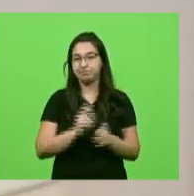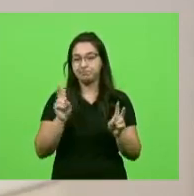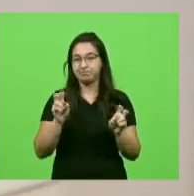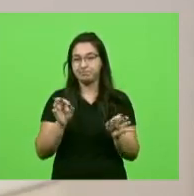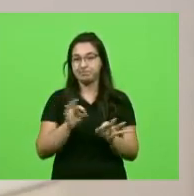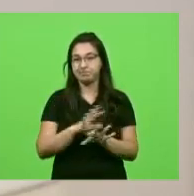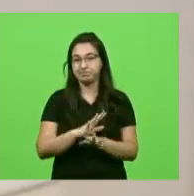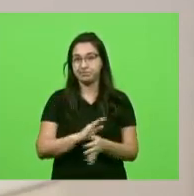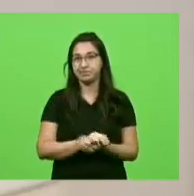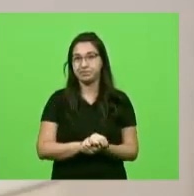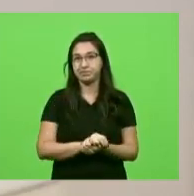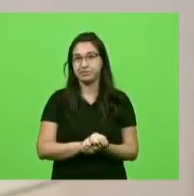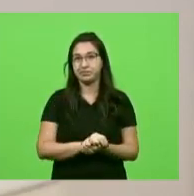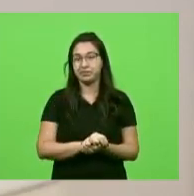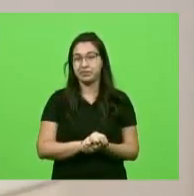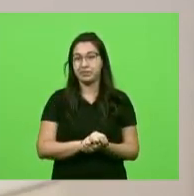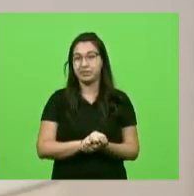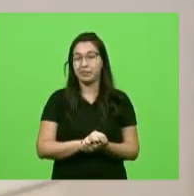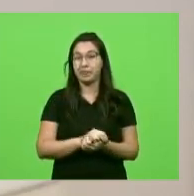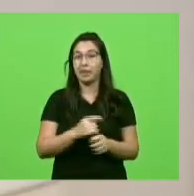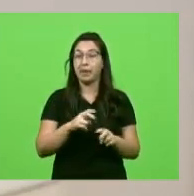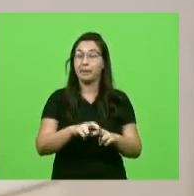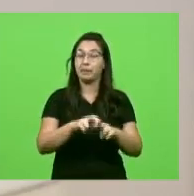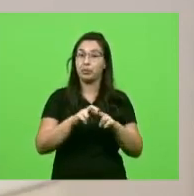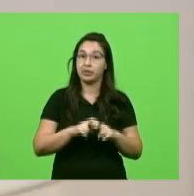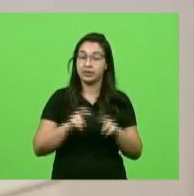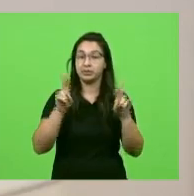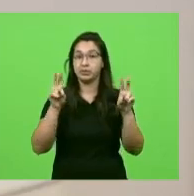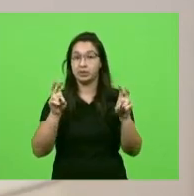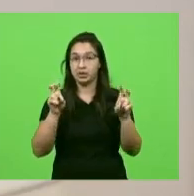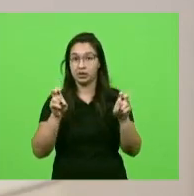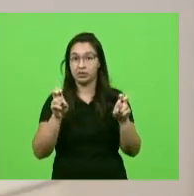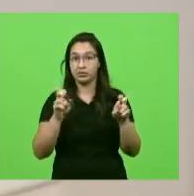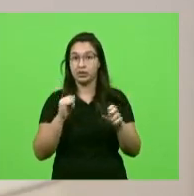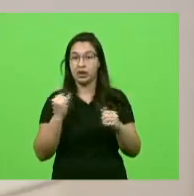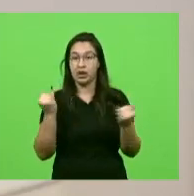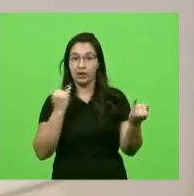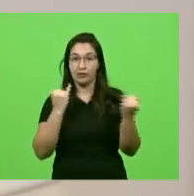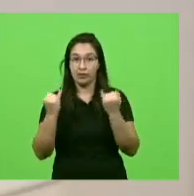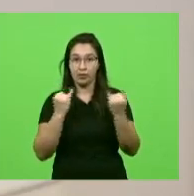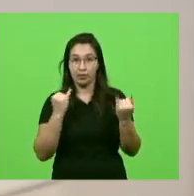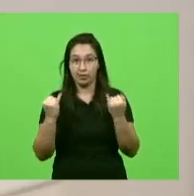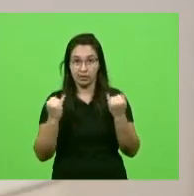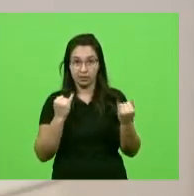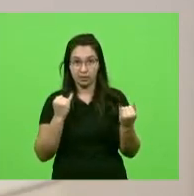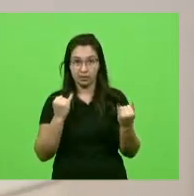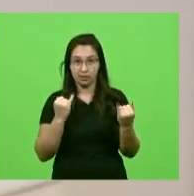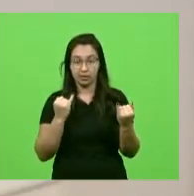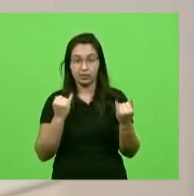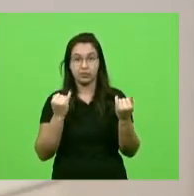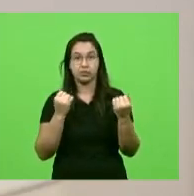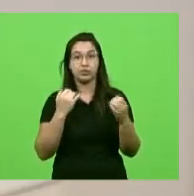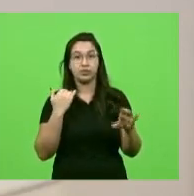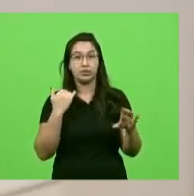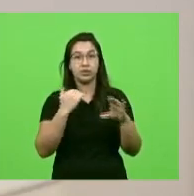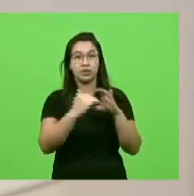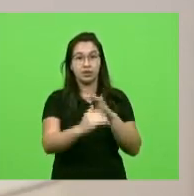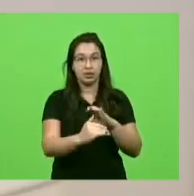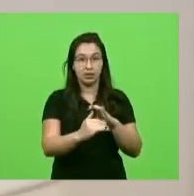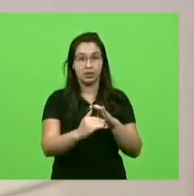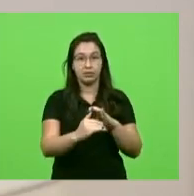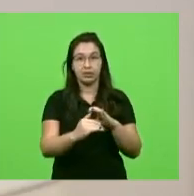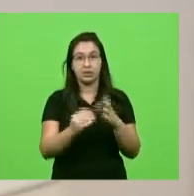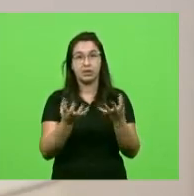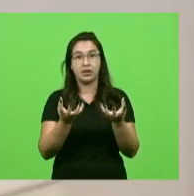qual, abre aspas, com base nas informações complementares, determinou o encaminhamento para a